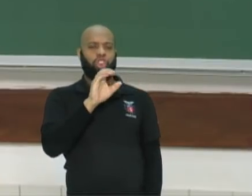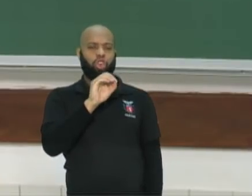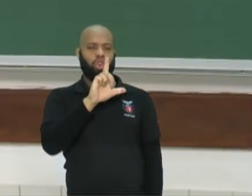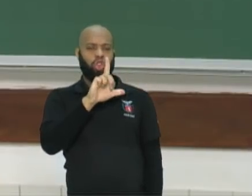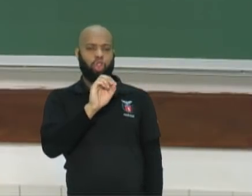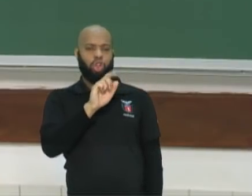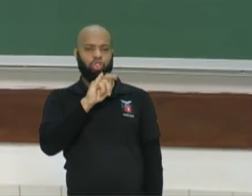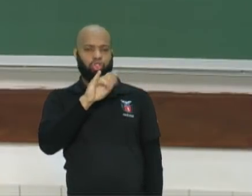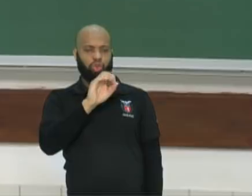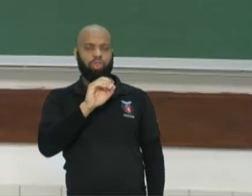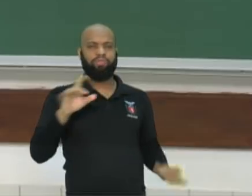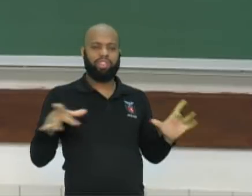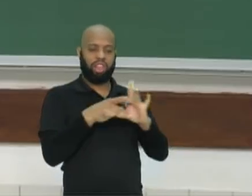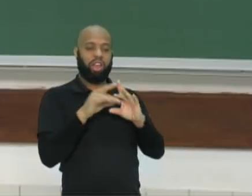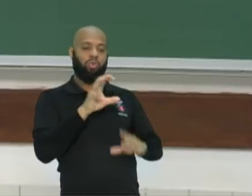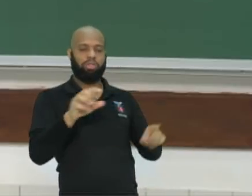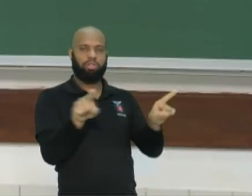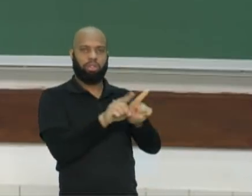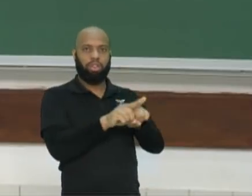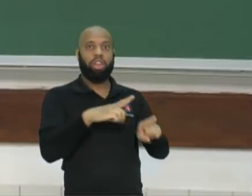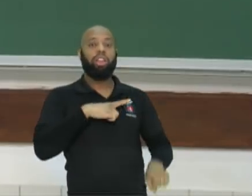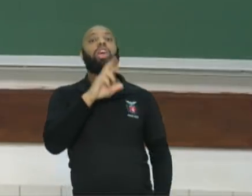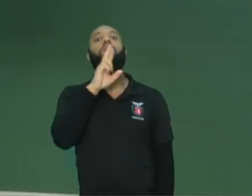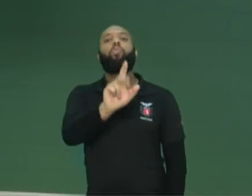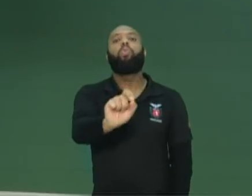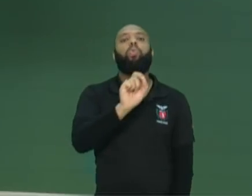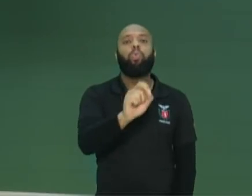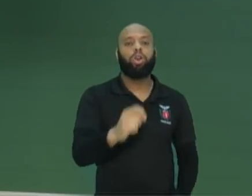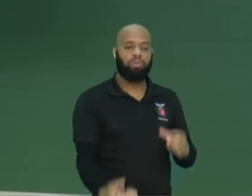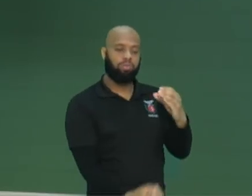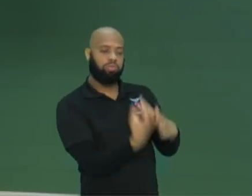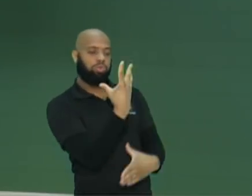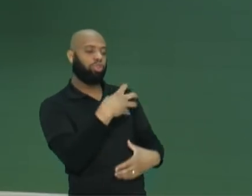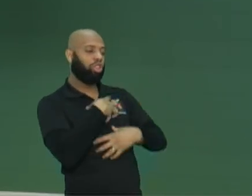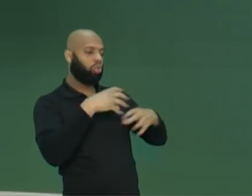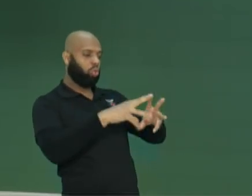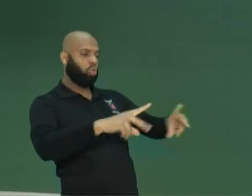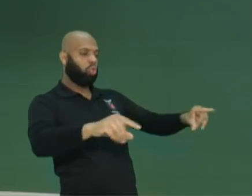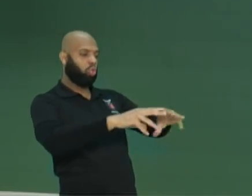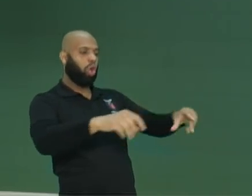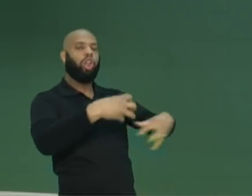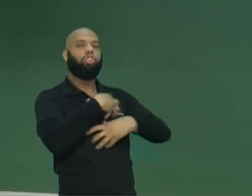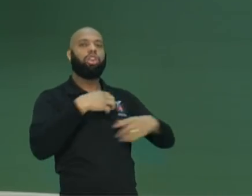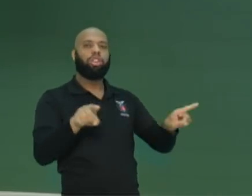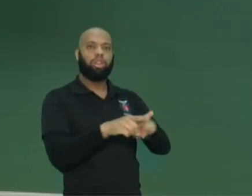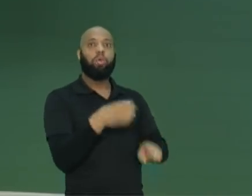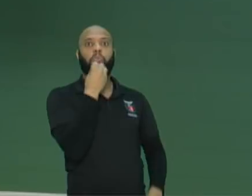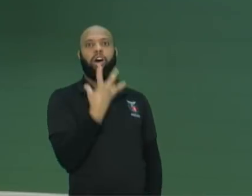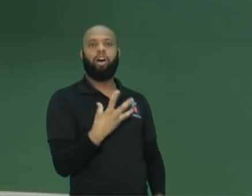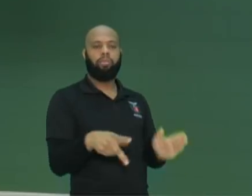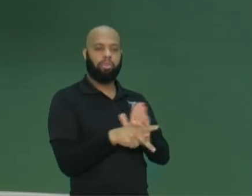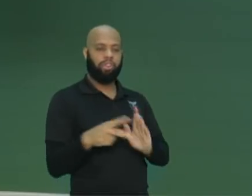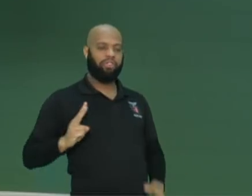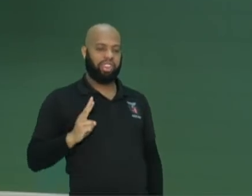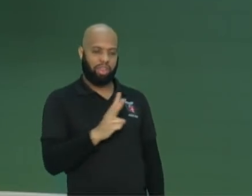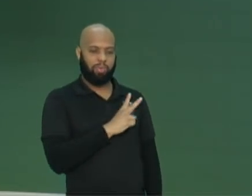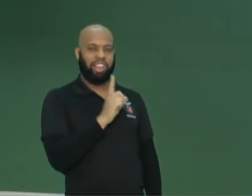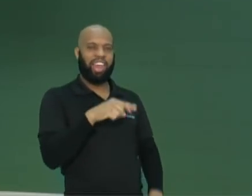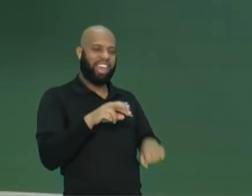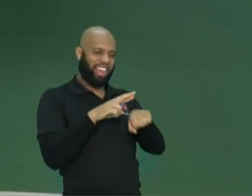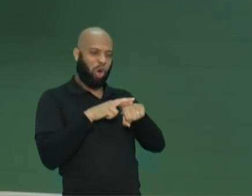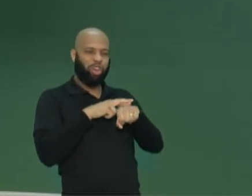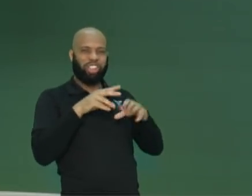a ver com isso. Resultado, formação de um solo ali fértil chamado de terra roxa,